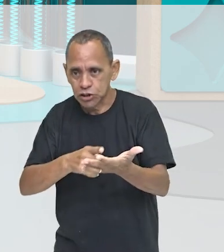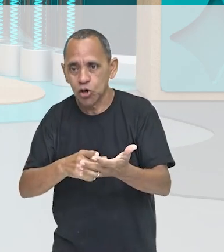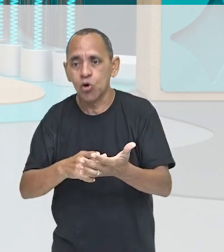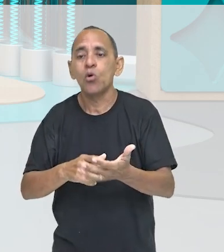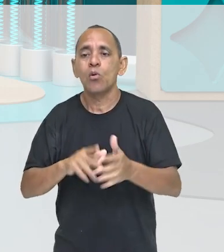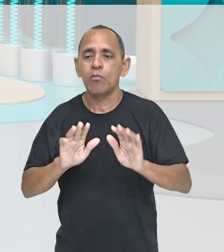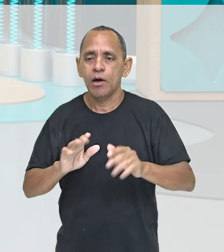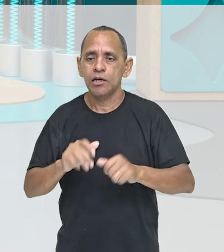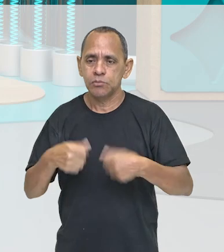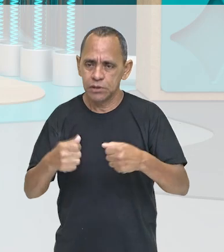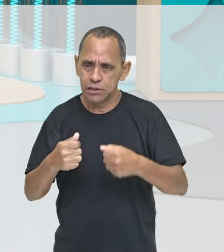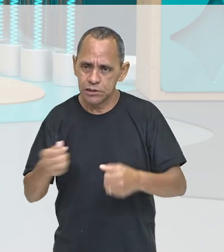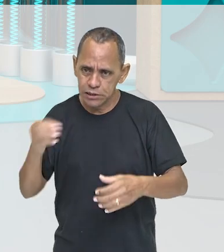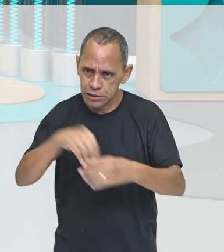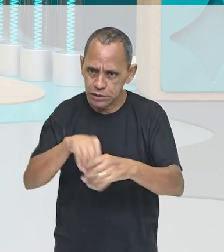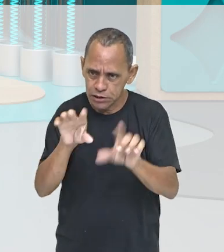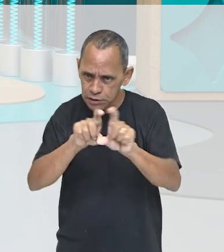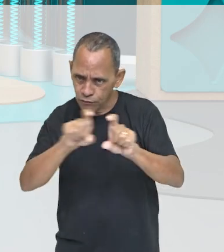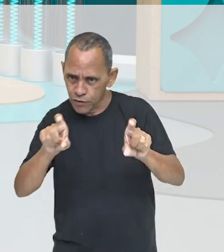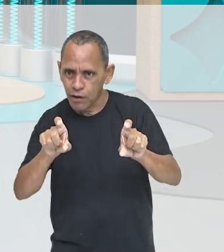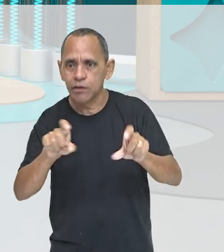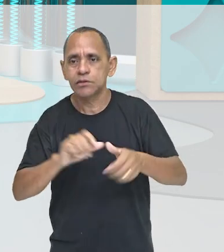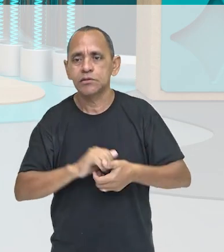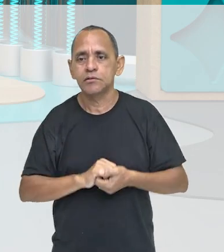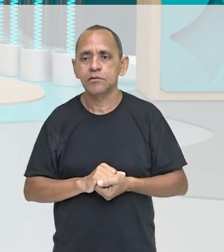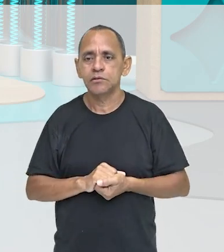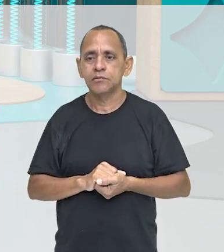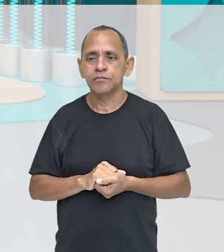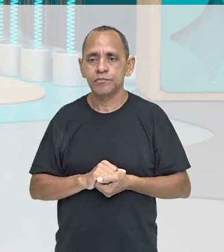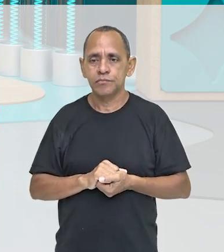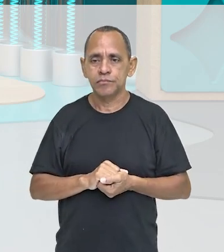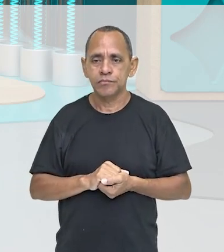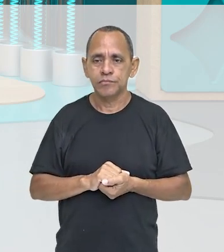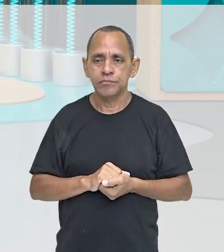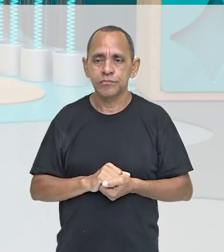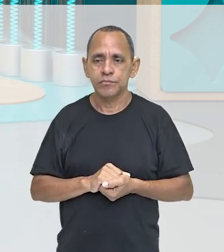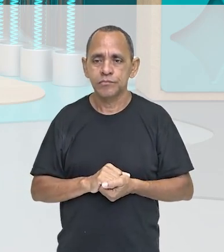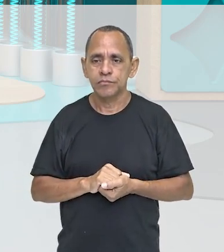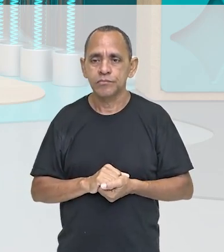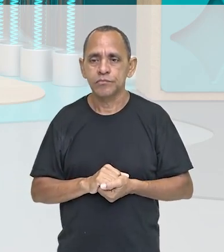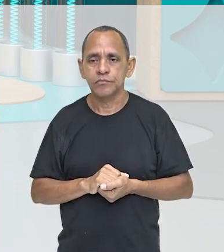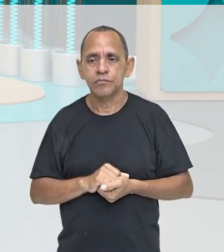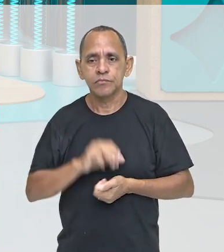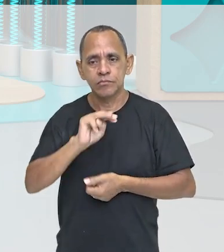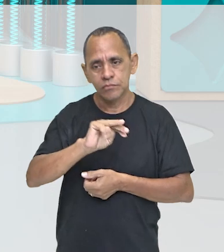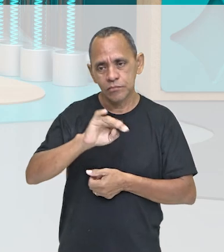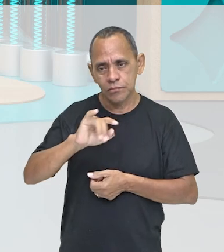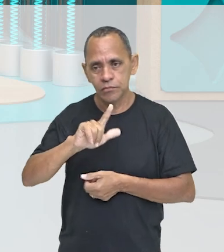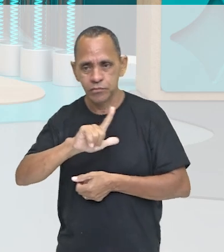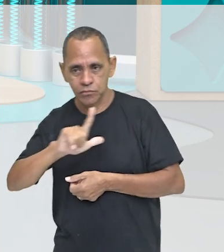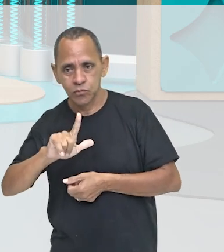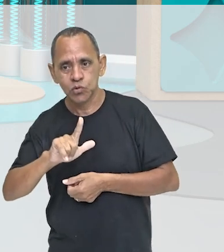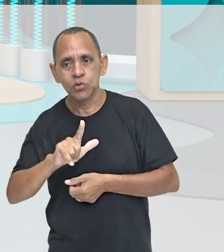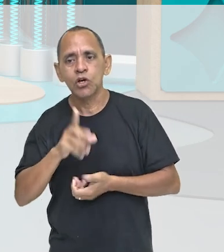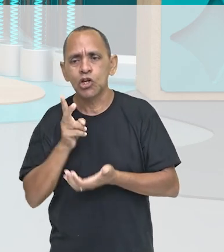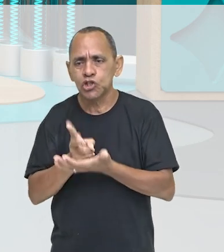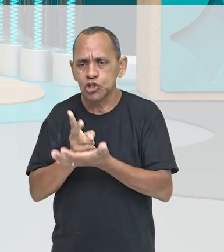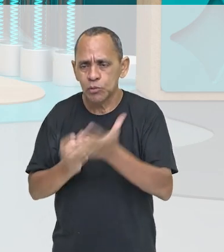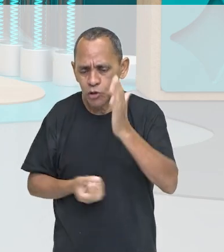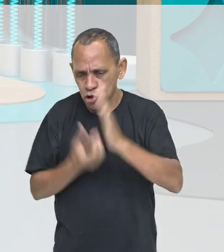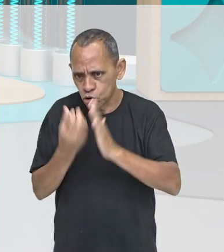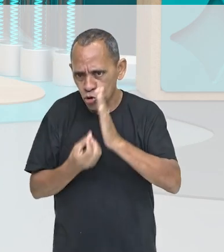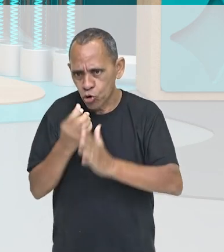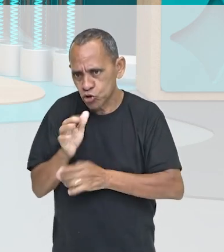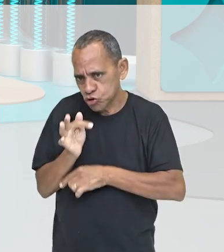concretizar a sua função dentro daquele contexto. E o will, ele é um verbo auxiliar sempre formador de